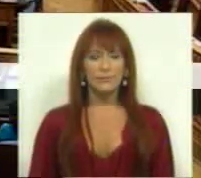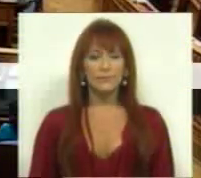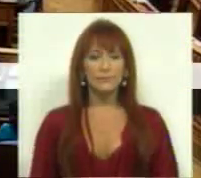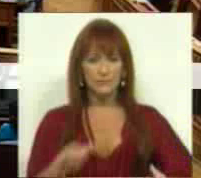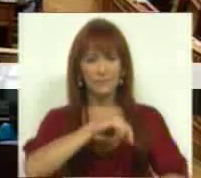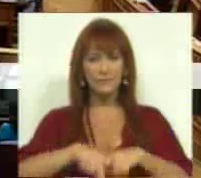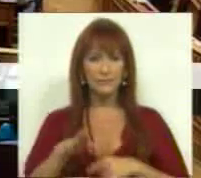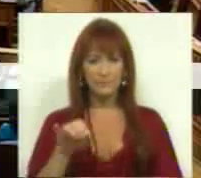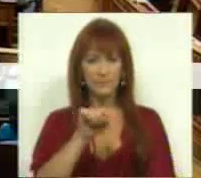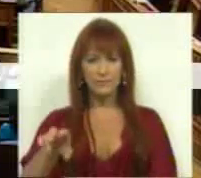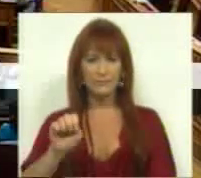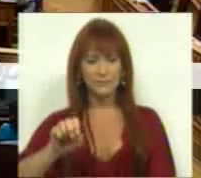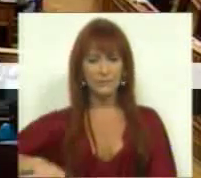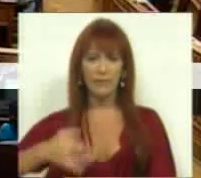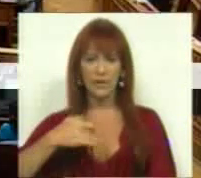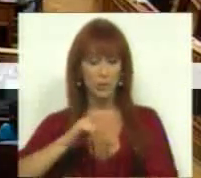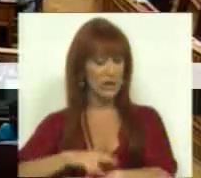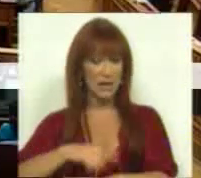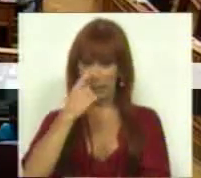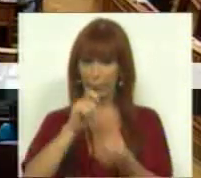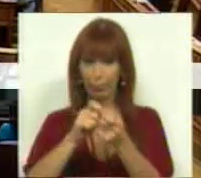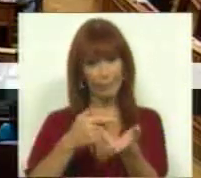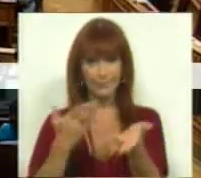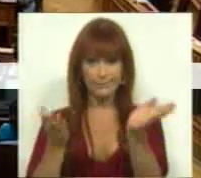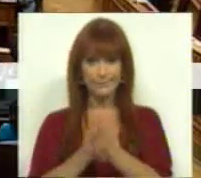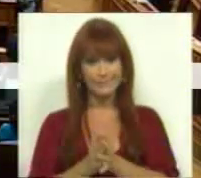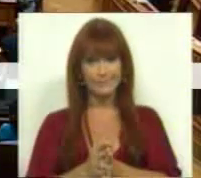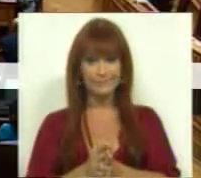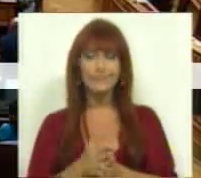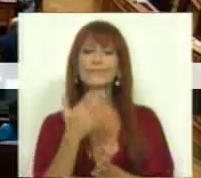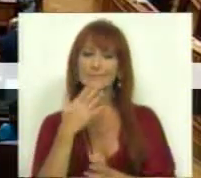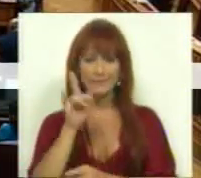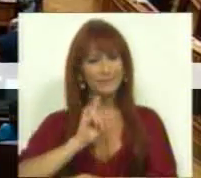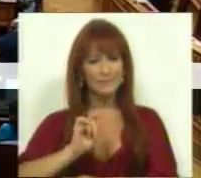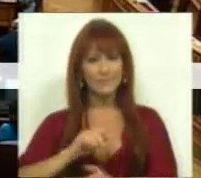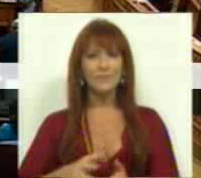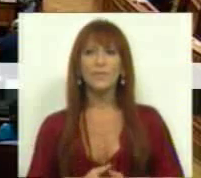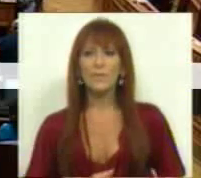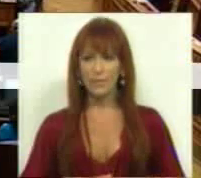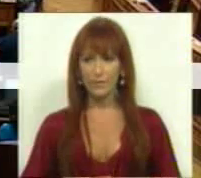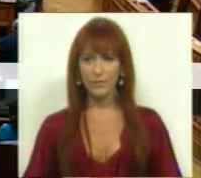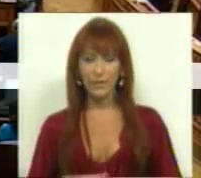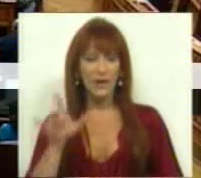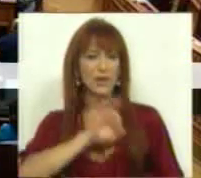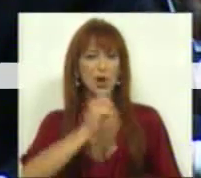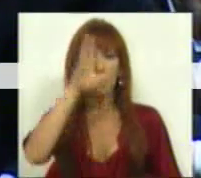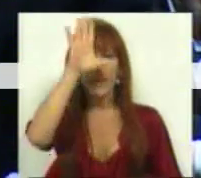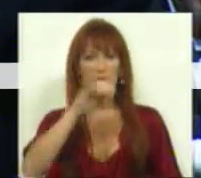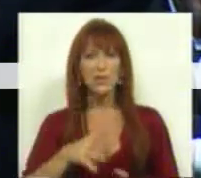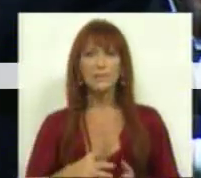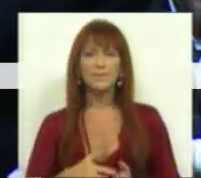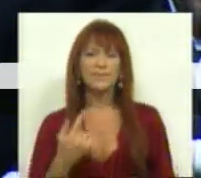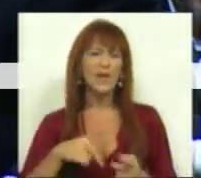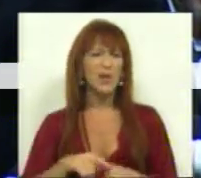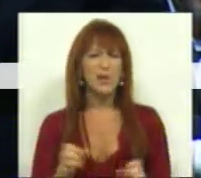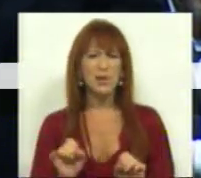Sr. Deputado João Semedo, ainda dispõe de tempo, muito pouco, faz favor. Muito obrigado, Sra. Presidente. Sr. Primeiro-Ministro,